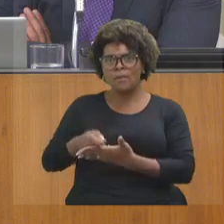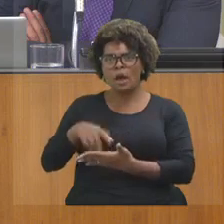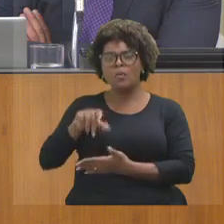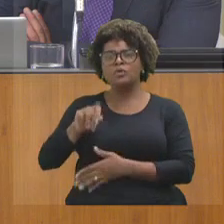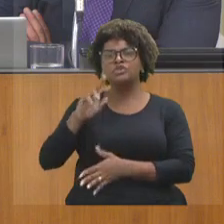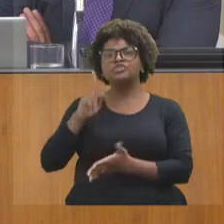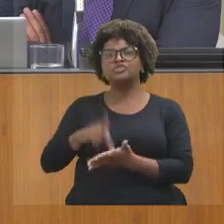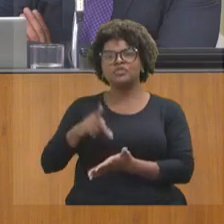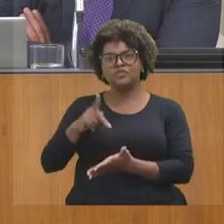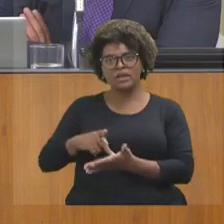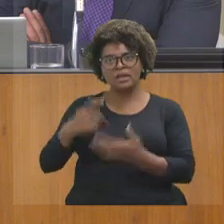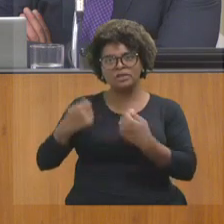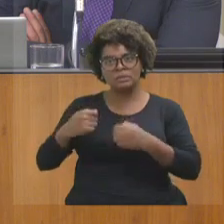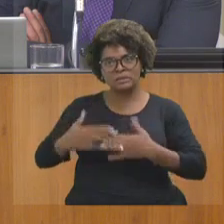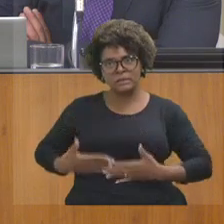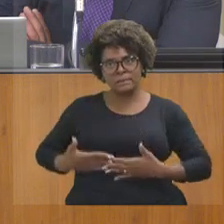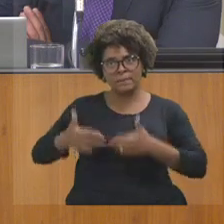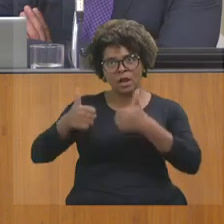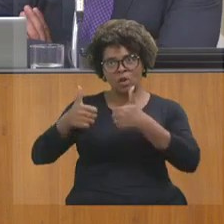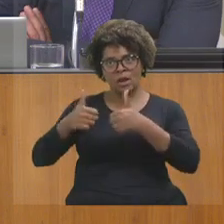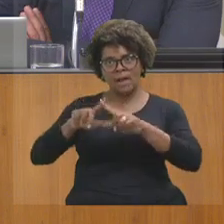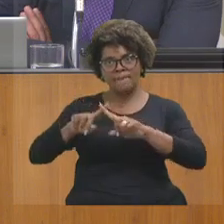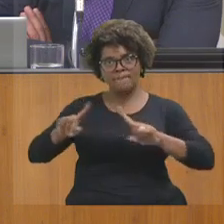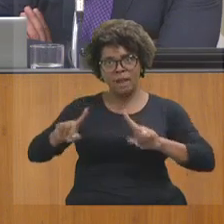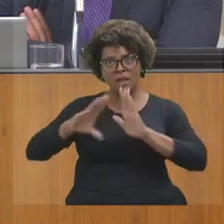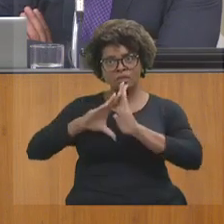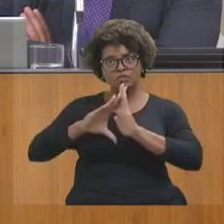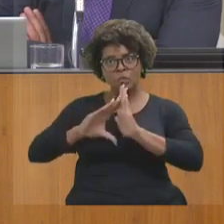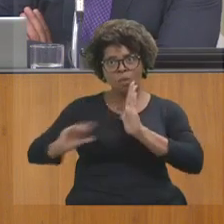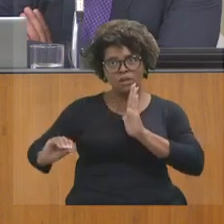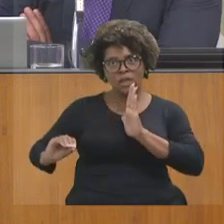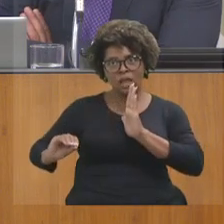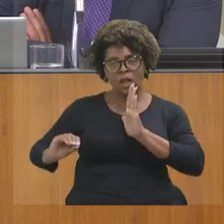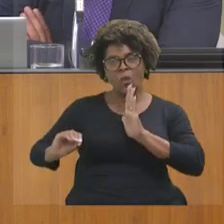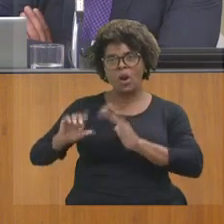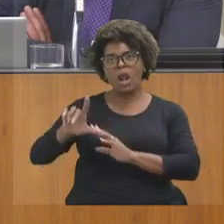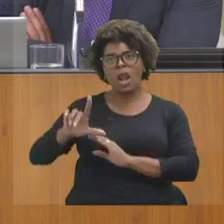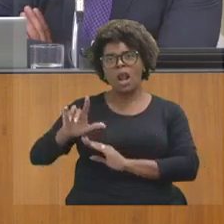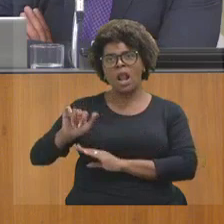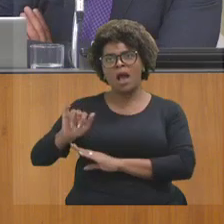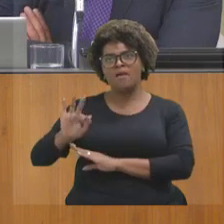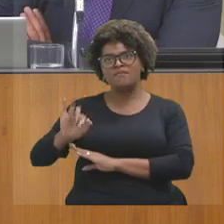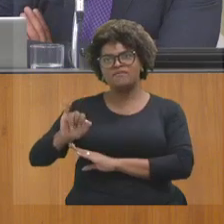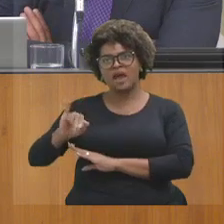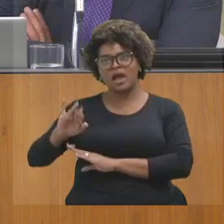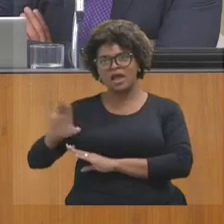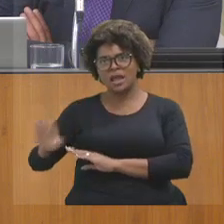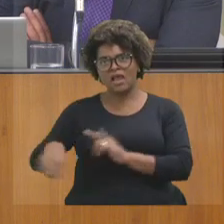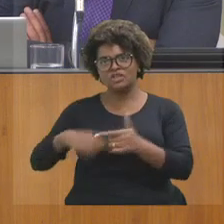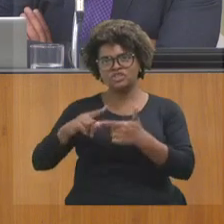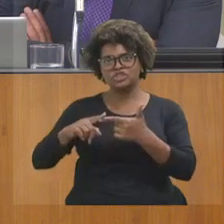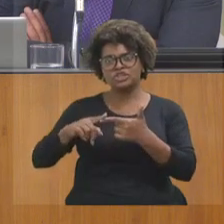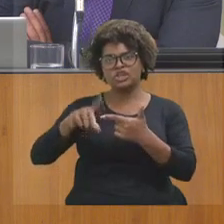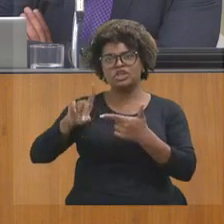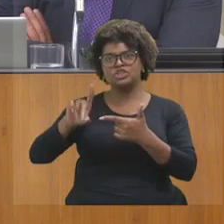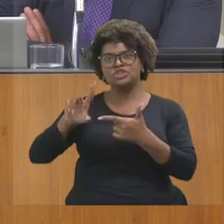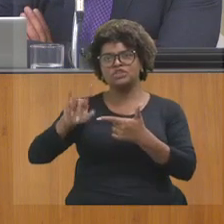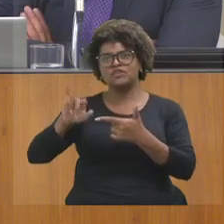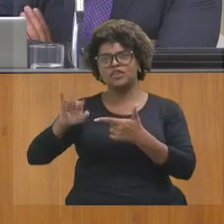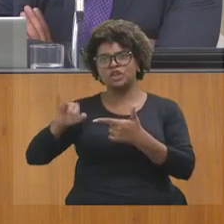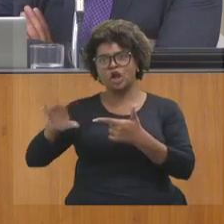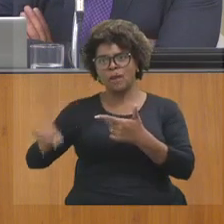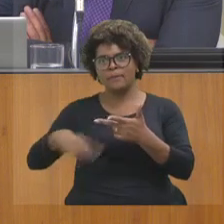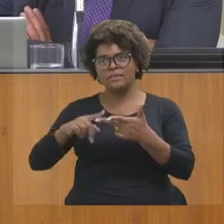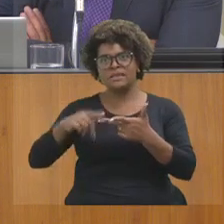temos que melhorar mas o modelo de Lafaiete é Divinópolis e Sete Lagoas que chama RDC aí